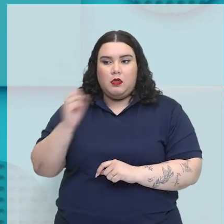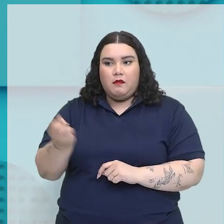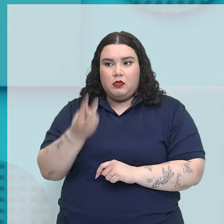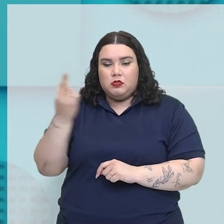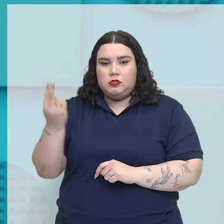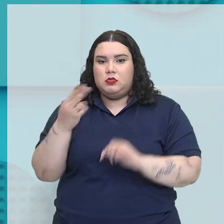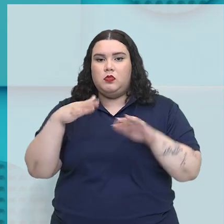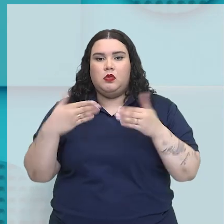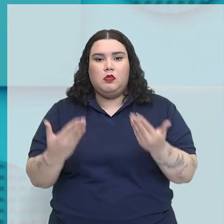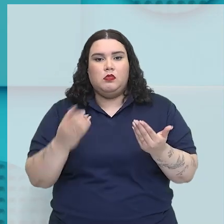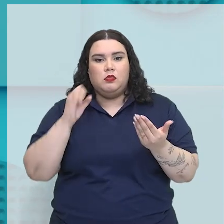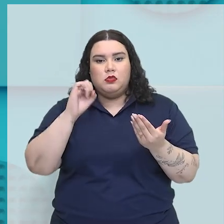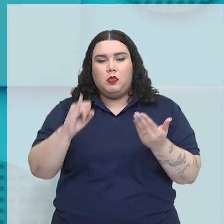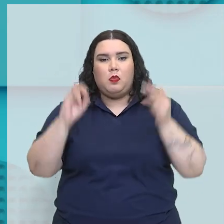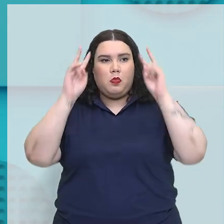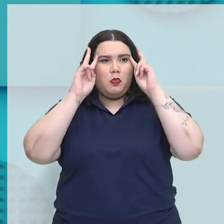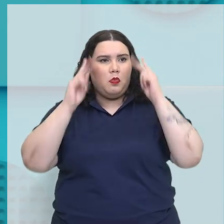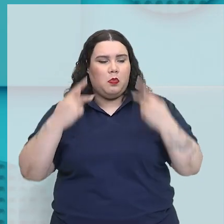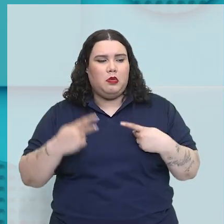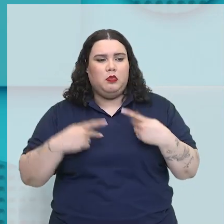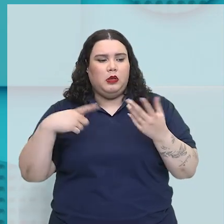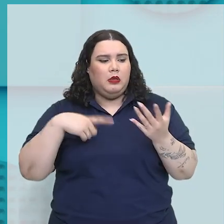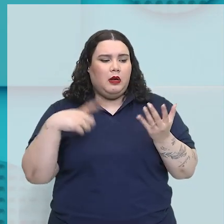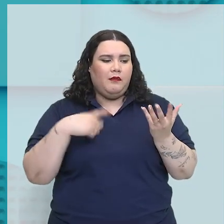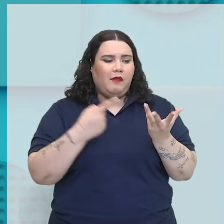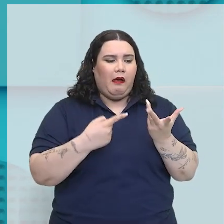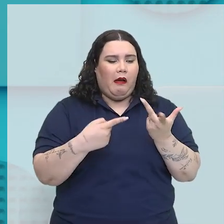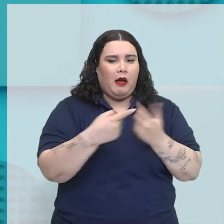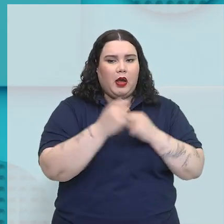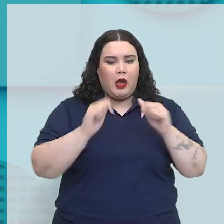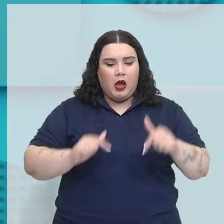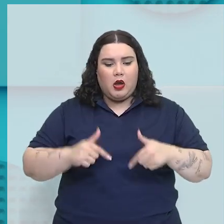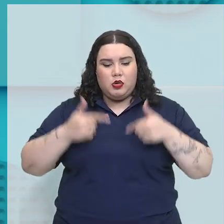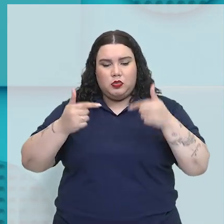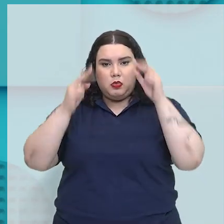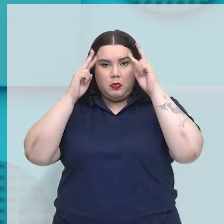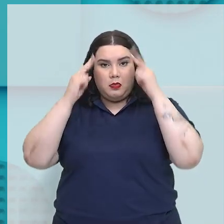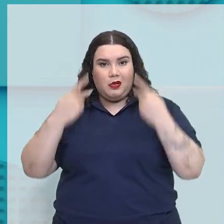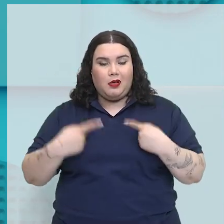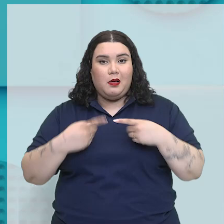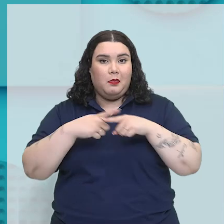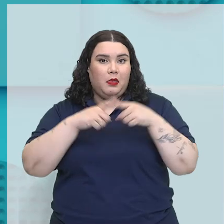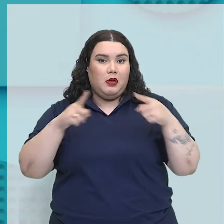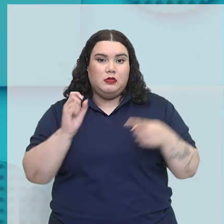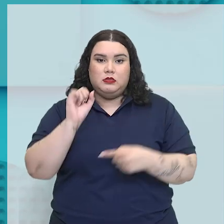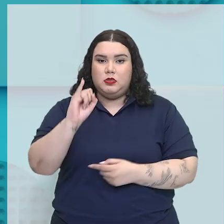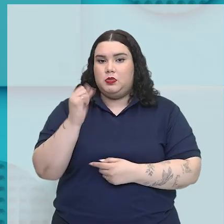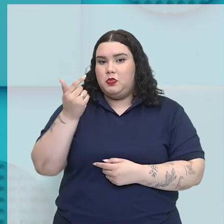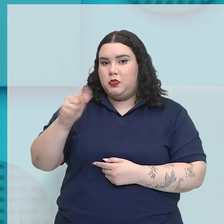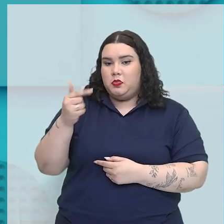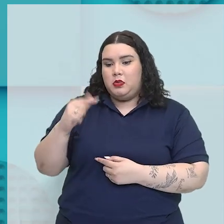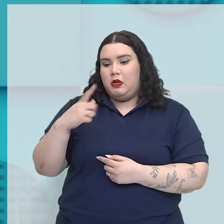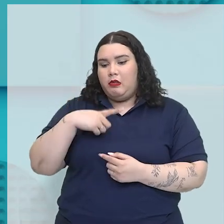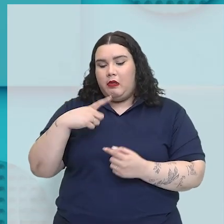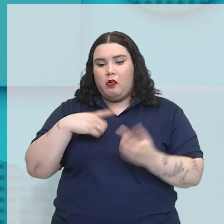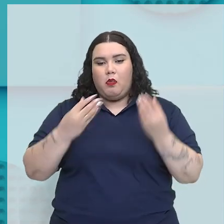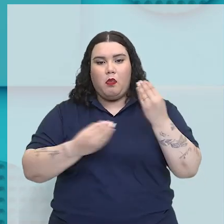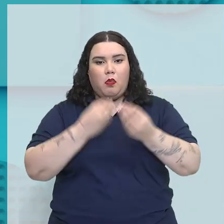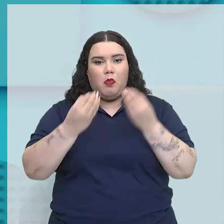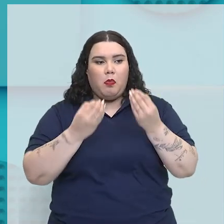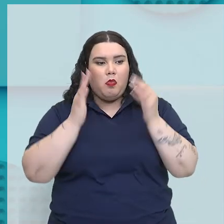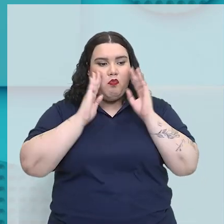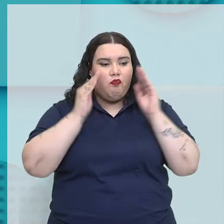humanas que fossem feitas, né, mas que se não tivesse um propósito voltado para a questão do